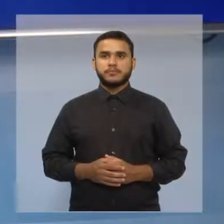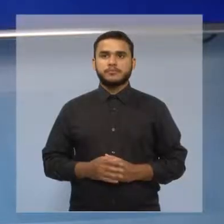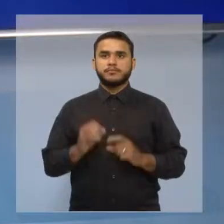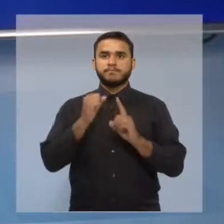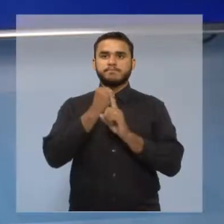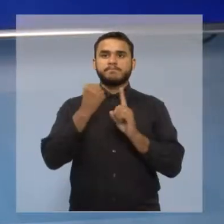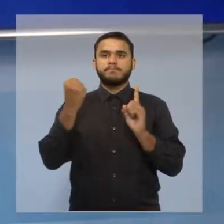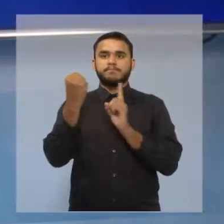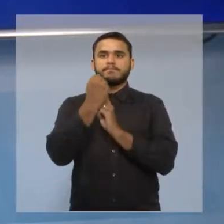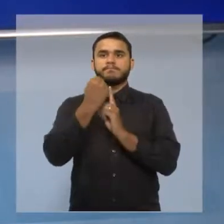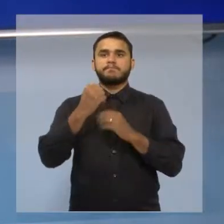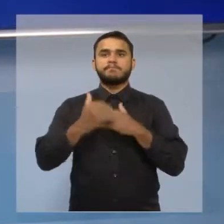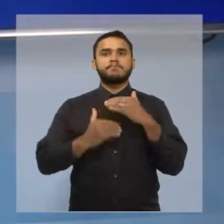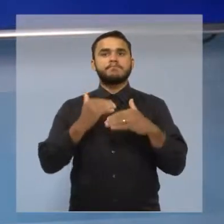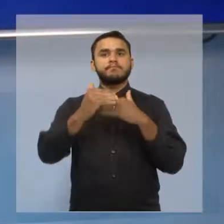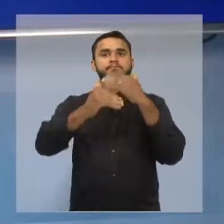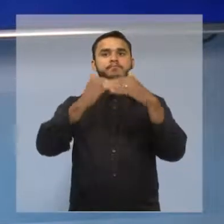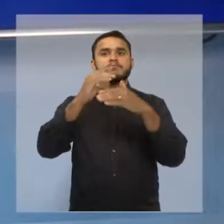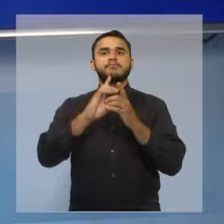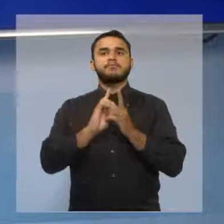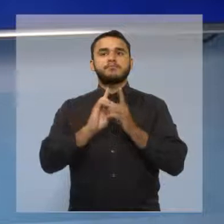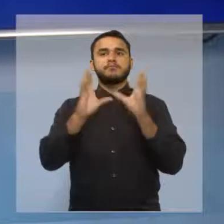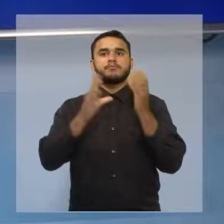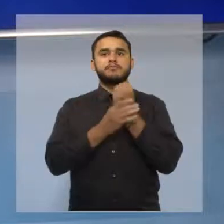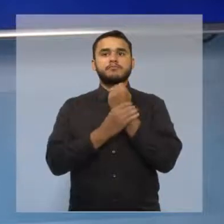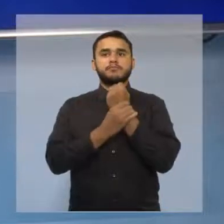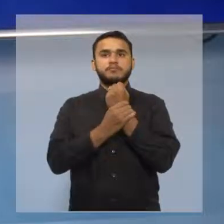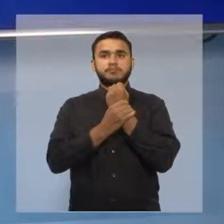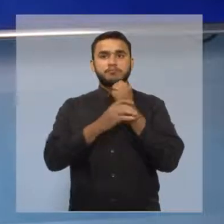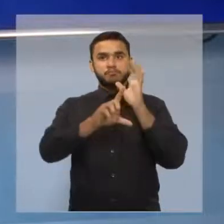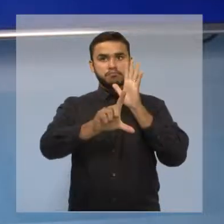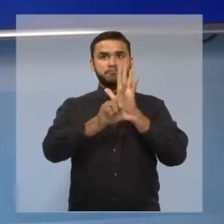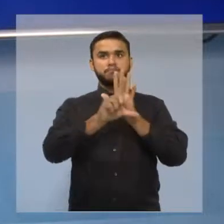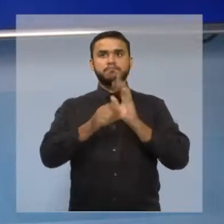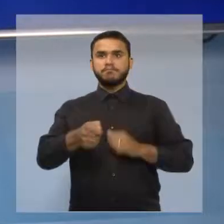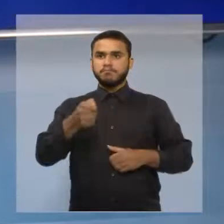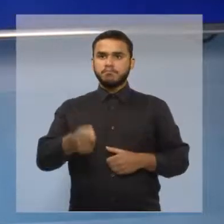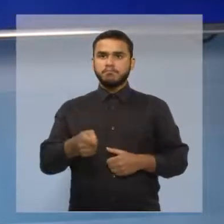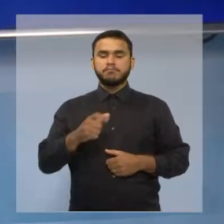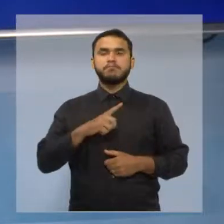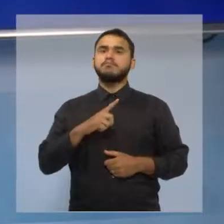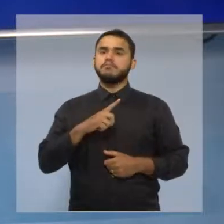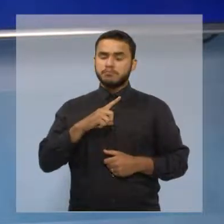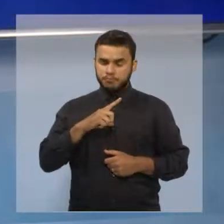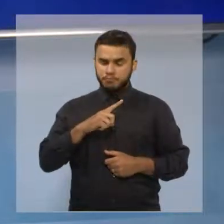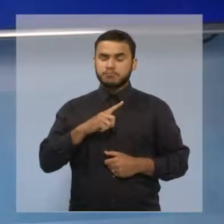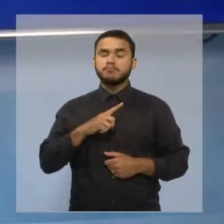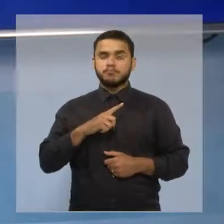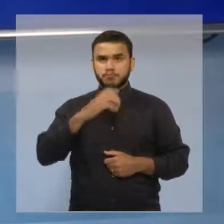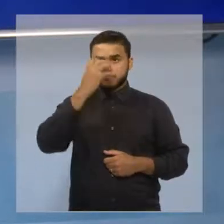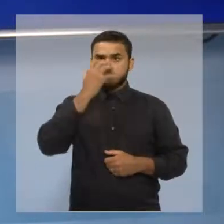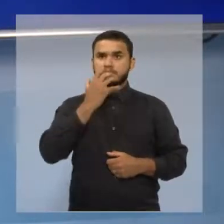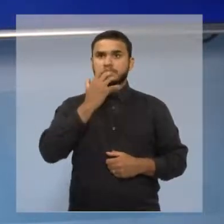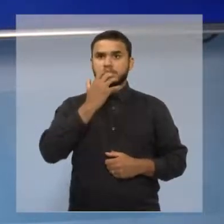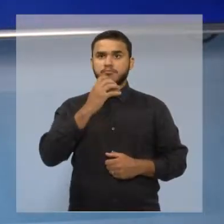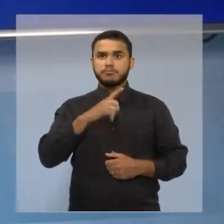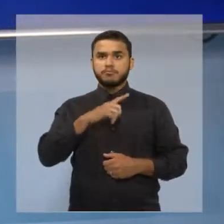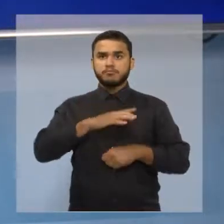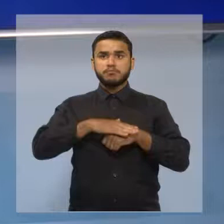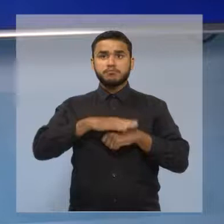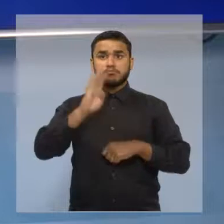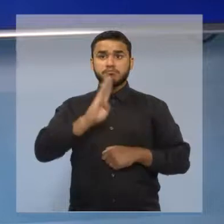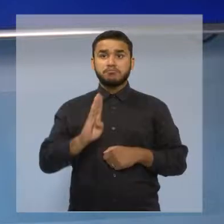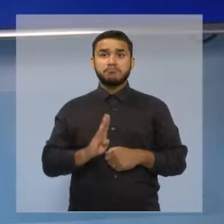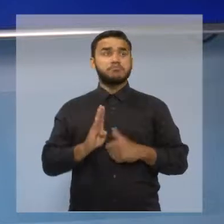Nas sociedades mais desenvolvidas, de democracias mais consolidadas, onde as leis e as penas são até mais duras do que